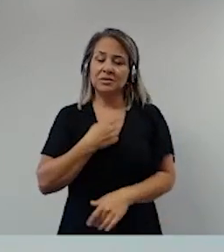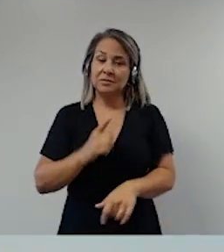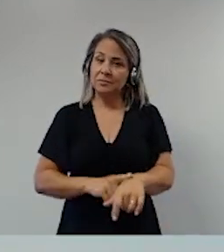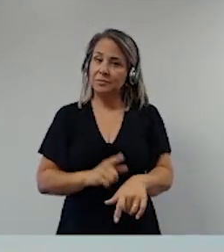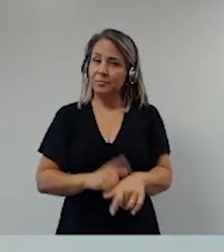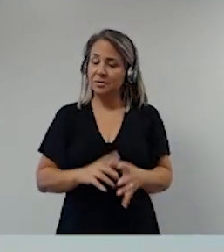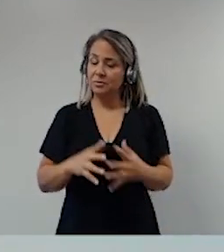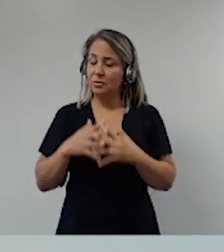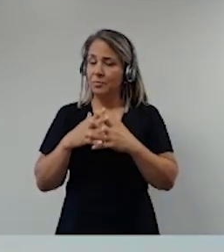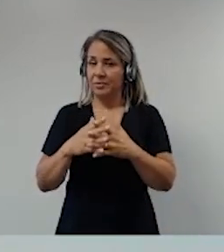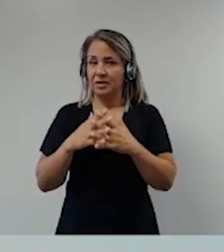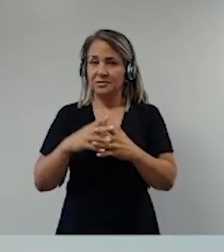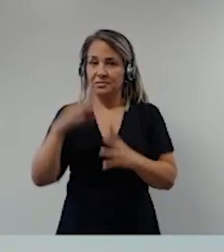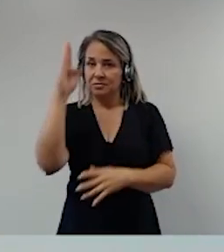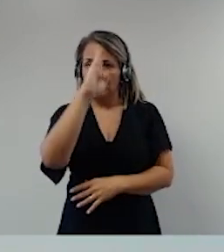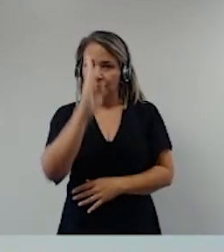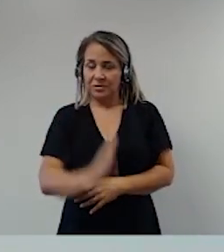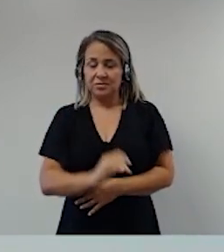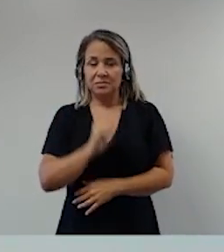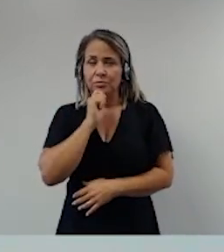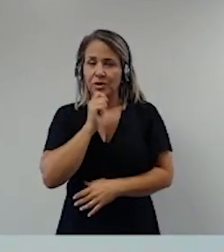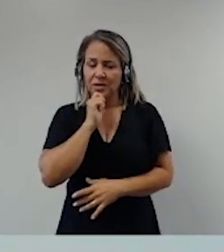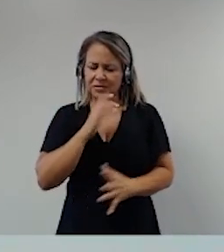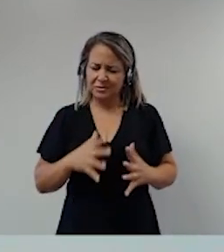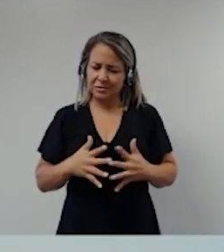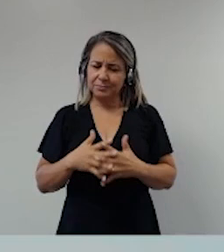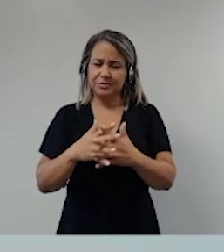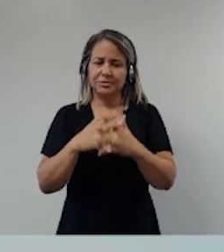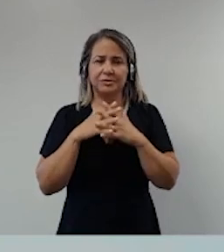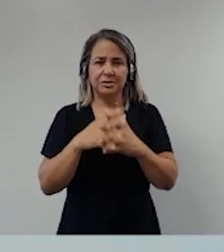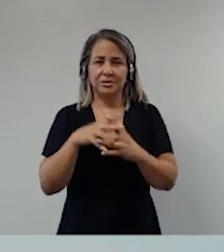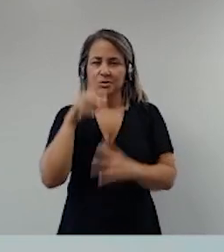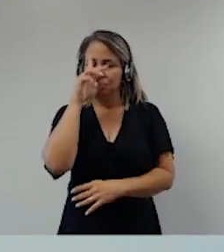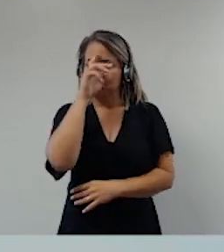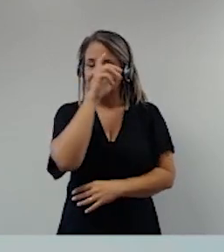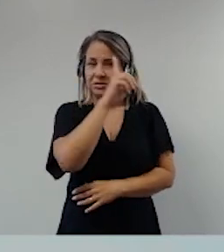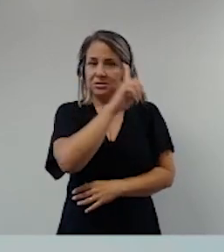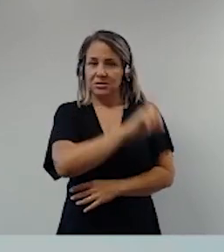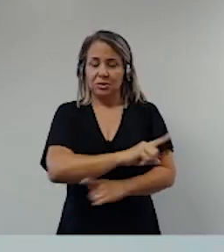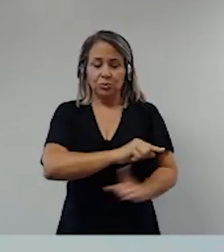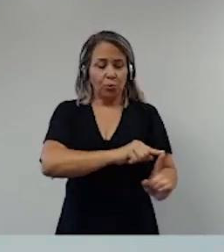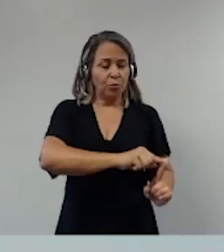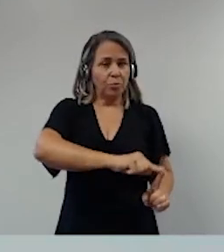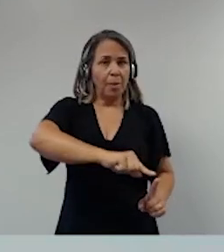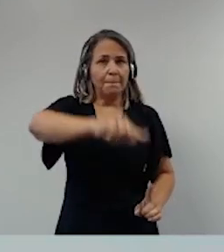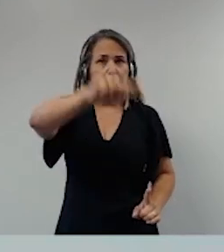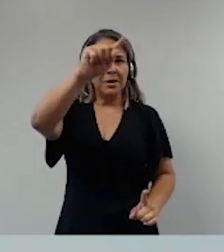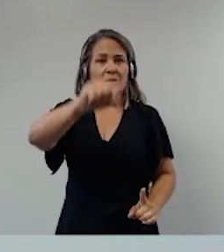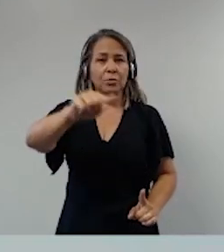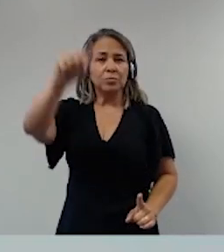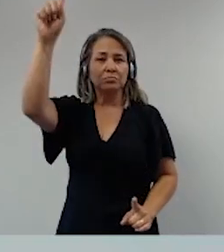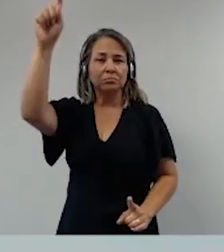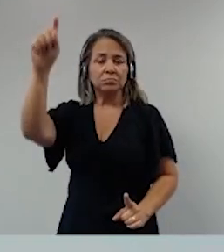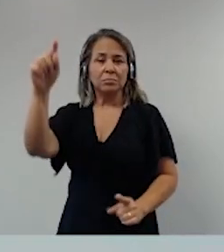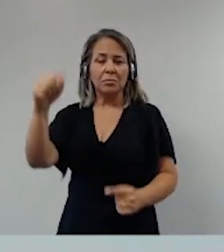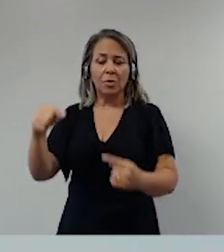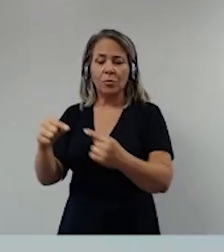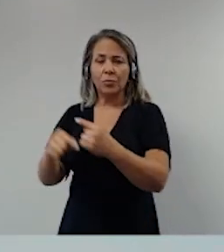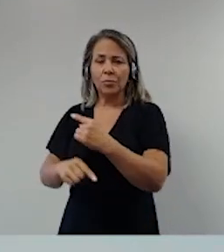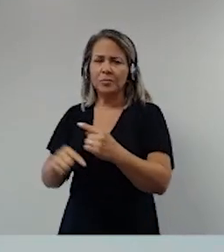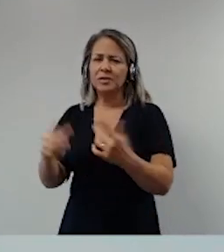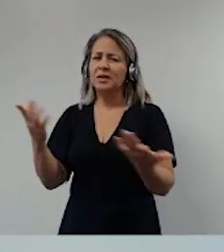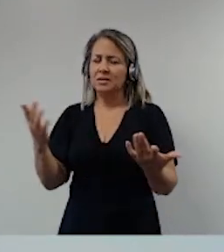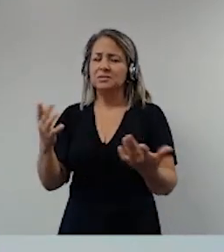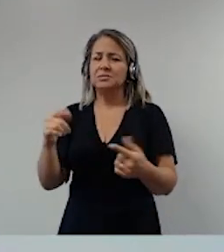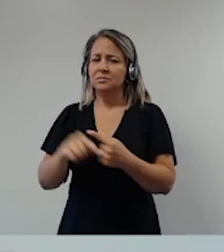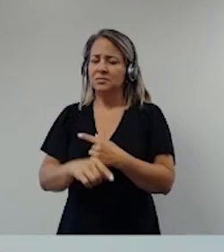momento complexo, o Brasil ainda está num momento complexo de alta do pico, certo, em relação à pandemia, e